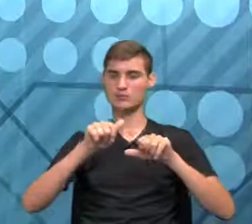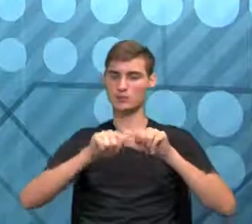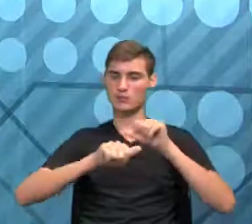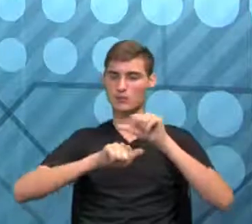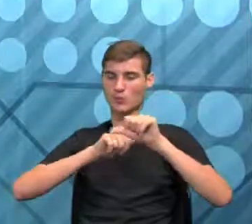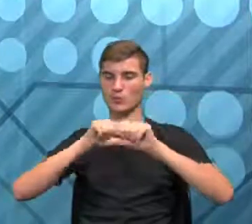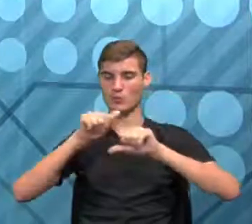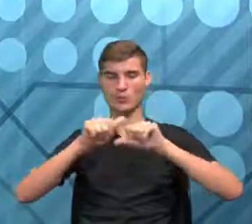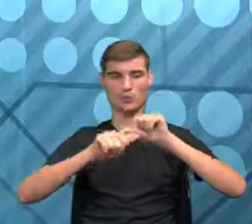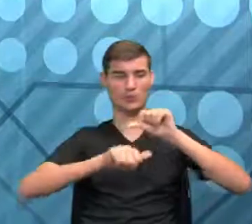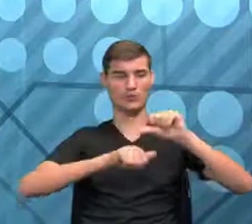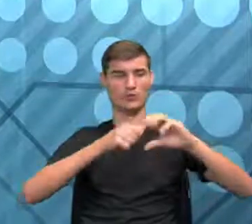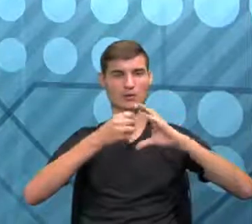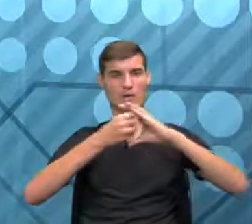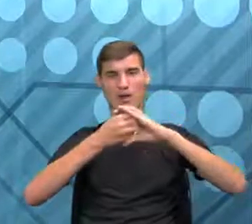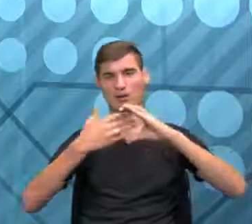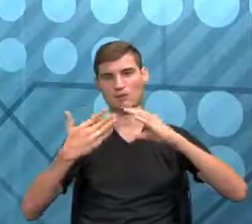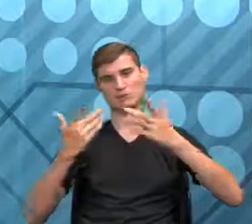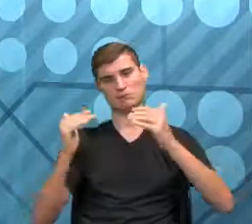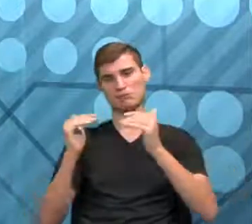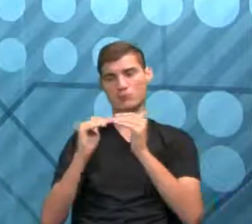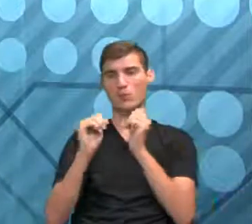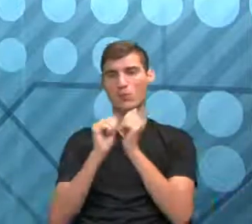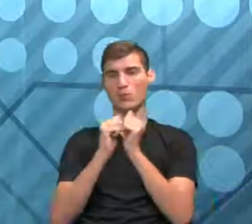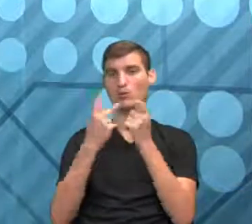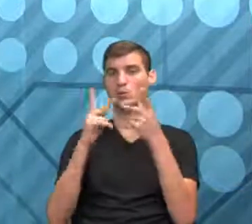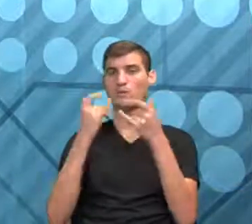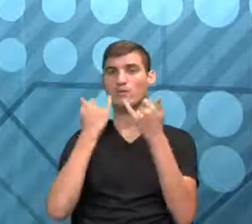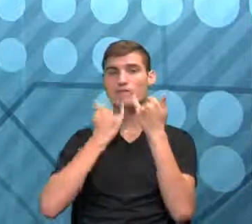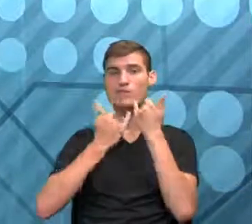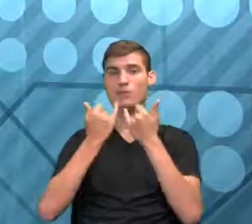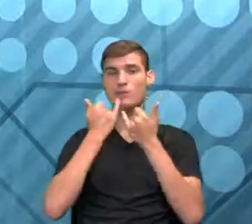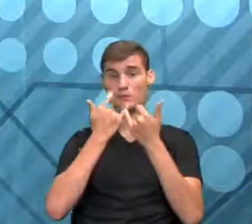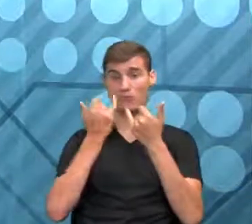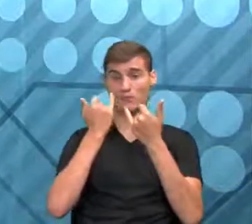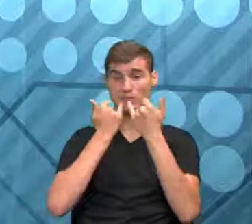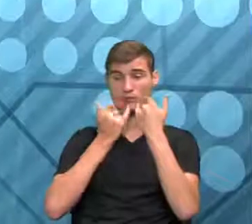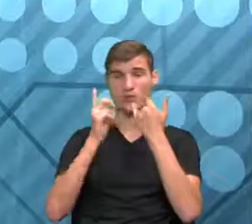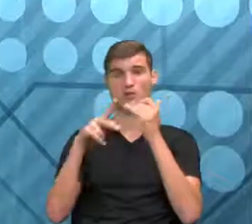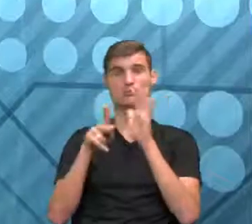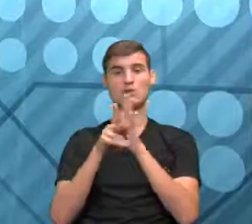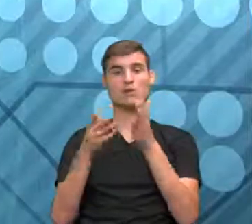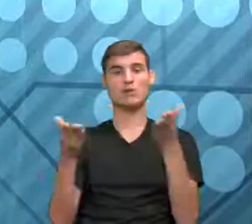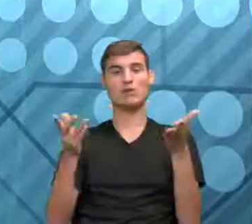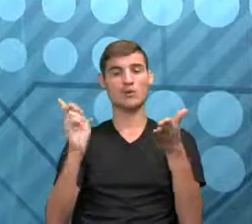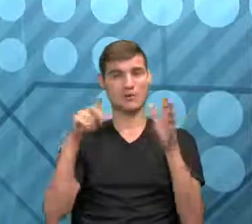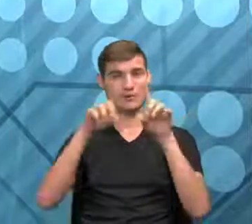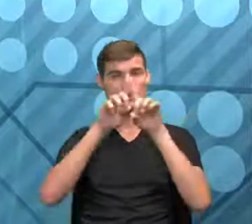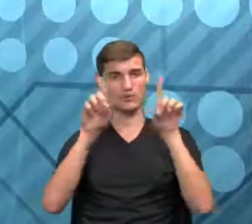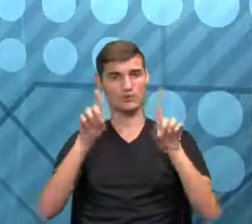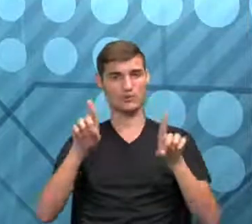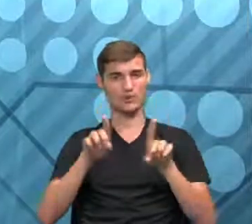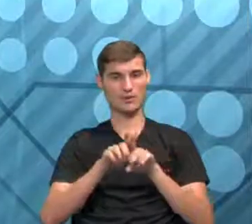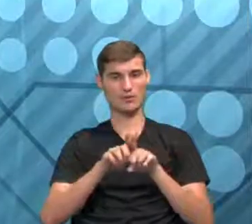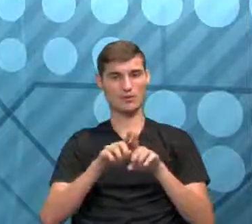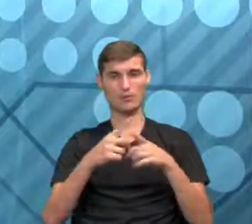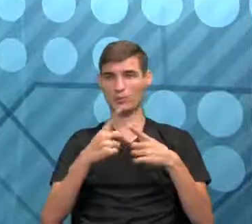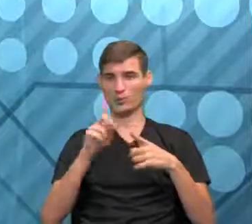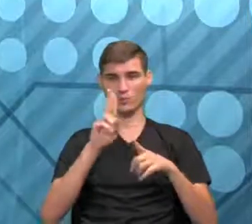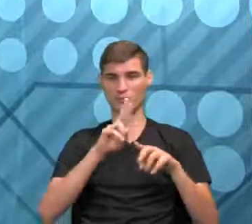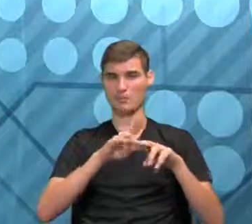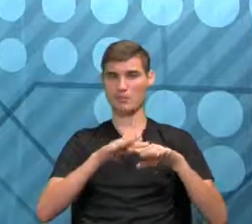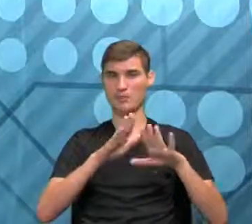as características do meu trem de pulso de acordo com a minha informação. E a minha informação que agora ela é digital. Eu não uso mais a